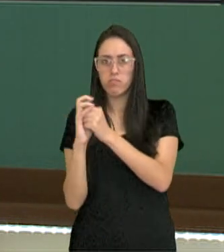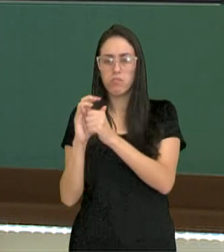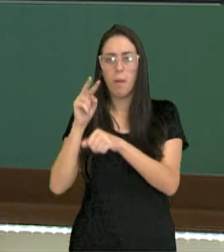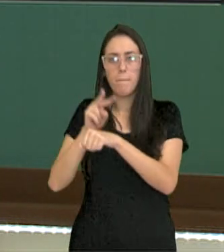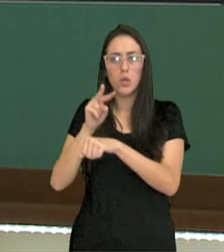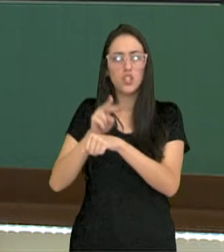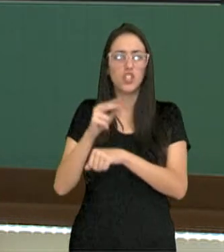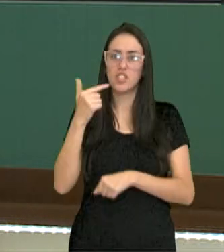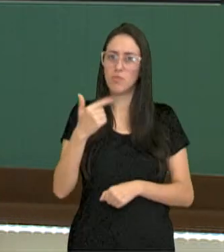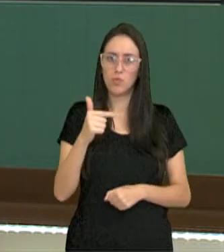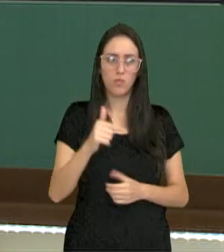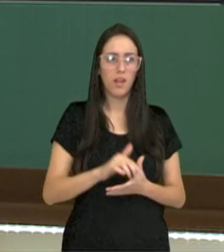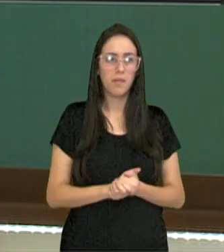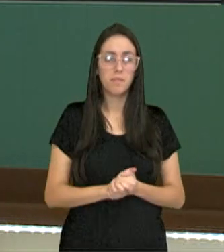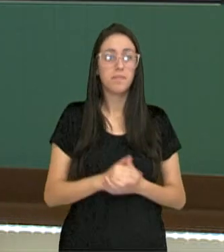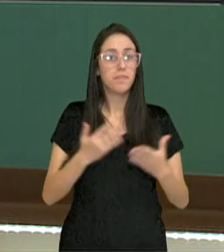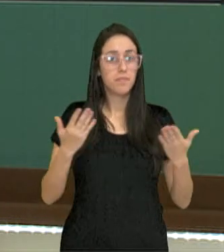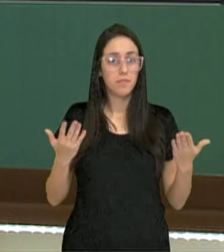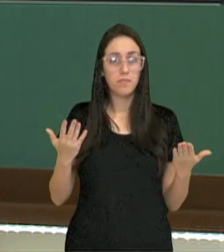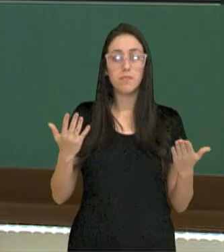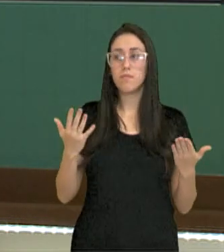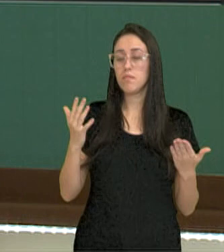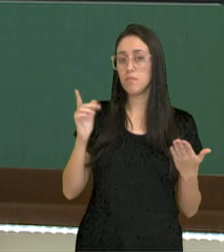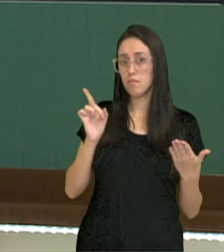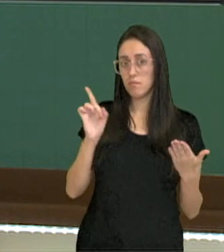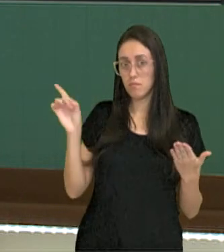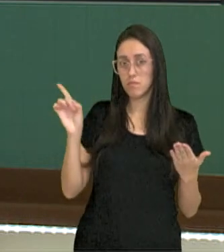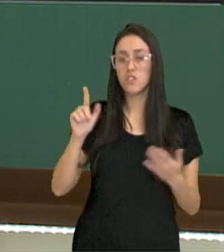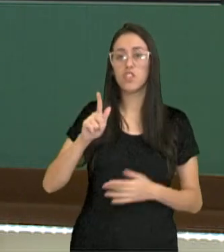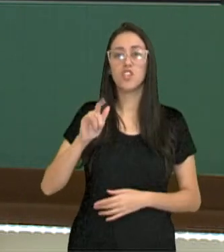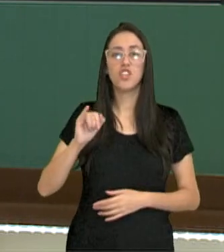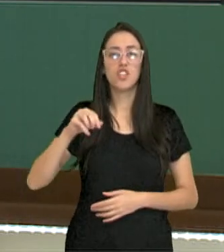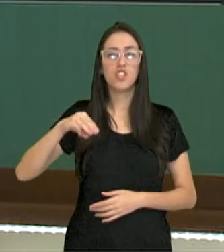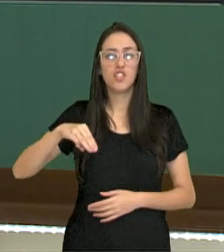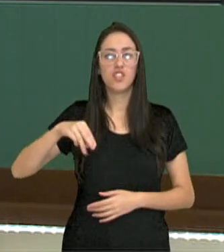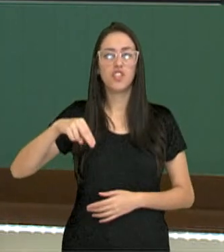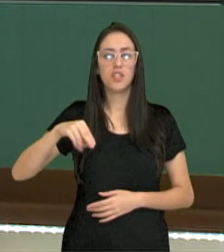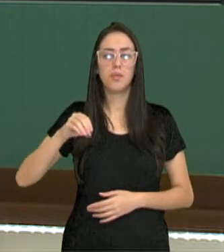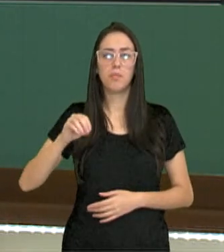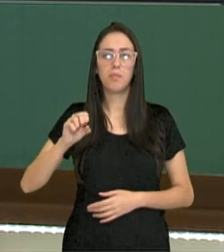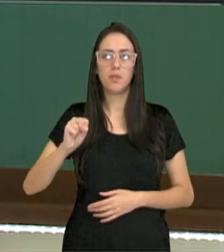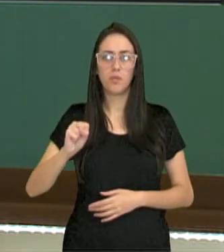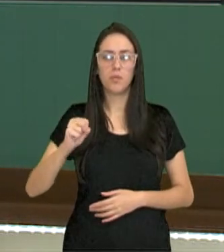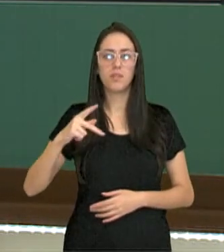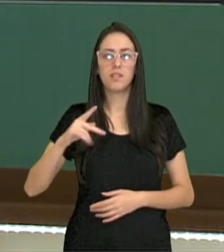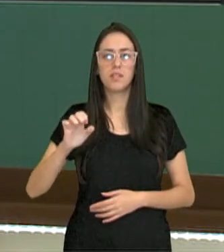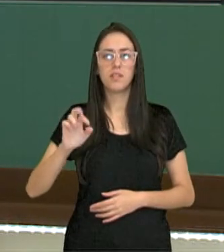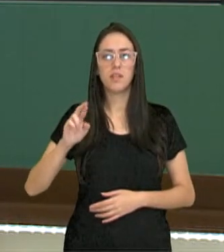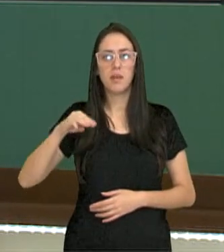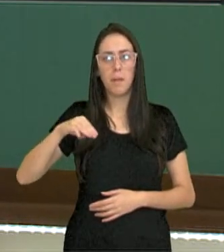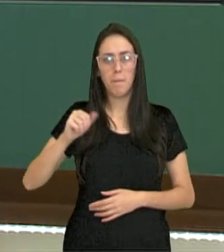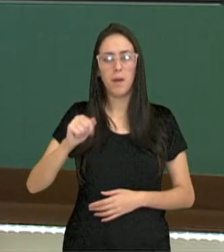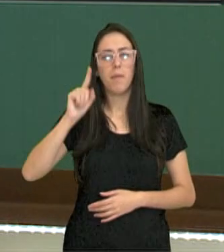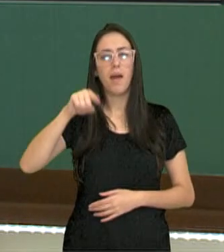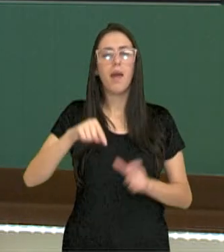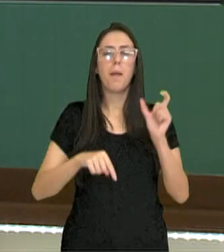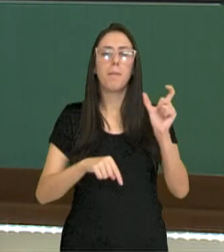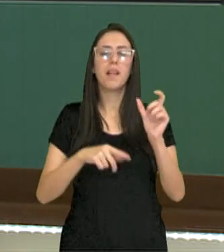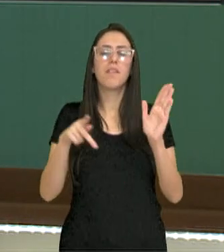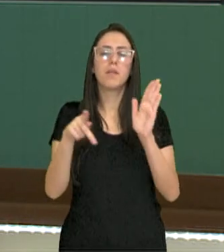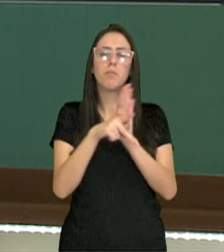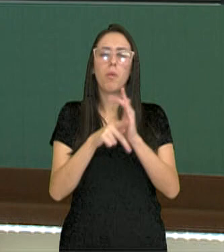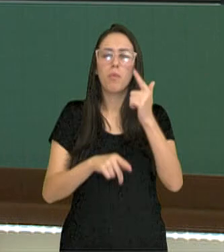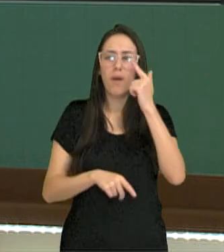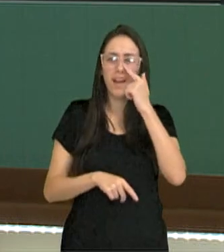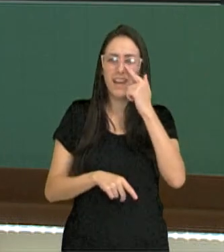Interessante. Então, a denominação gimnospermas vem do grego gimnos, que significa nu, e